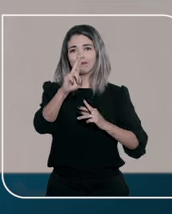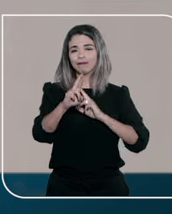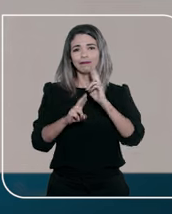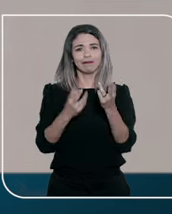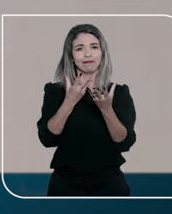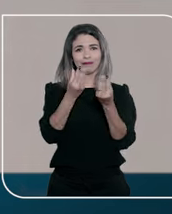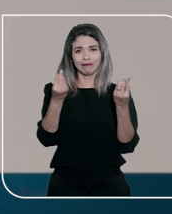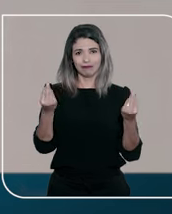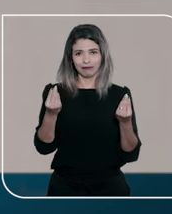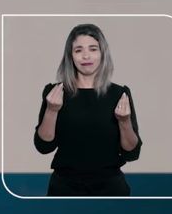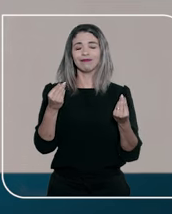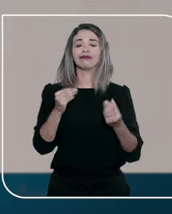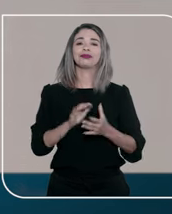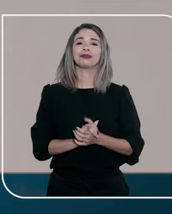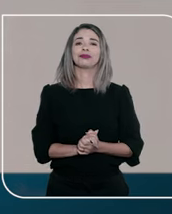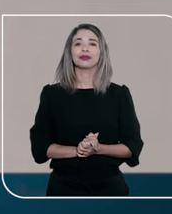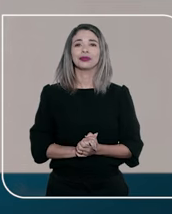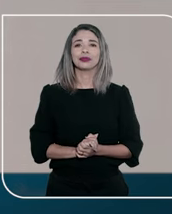essa pergunta.